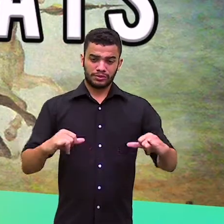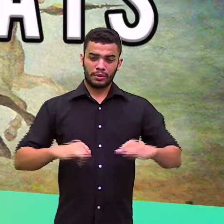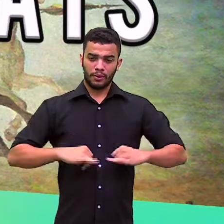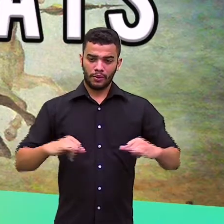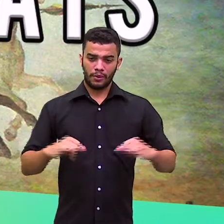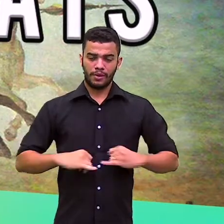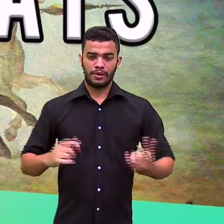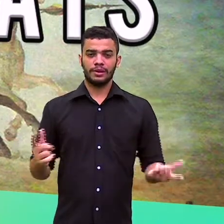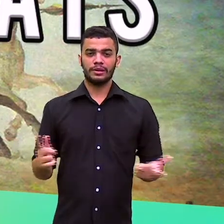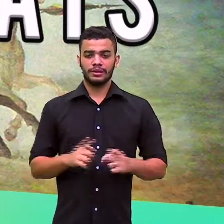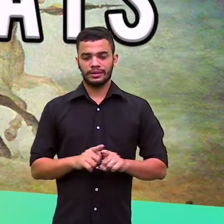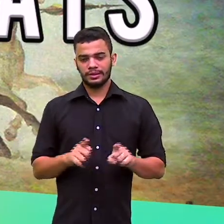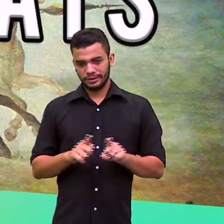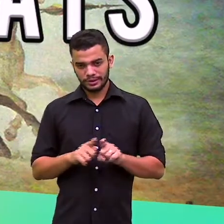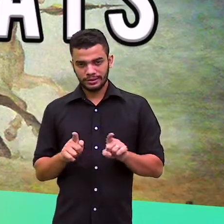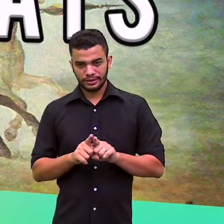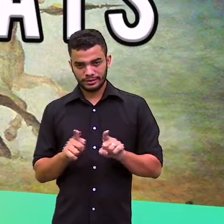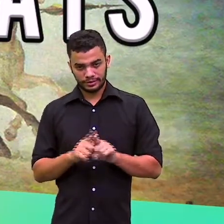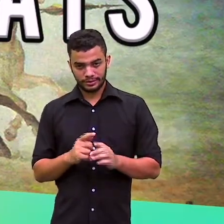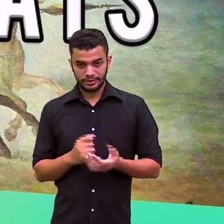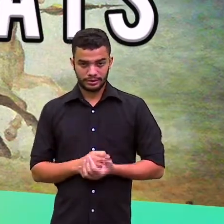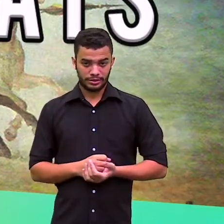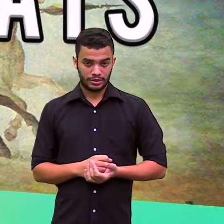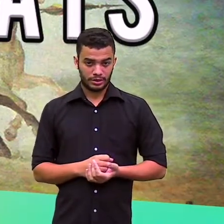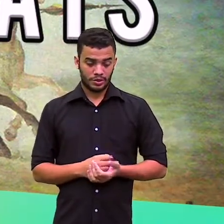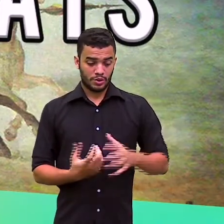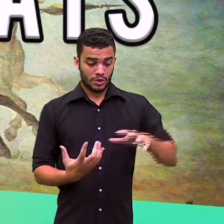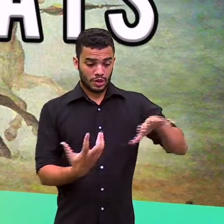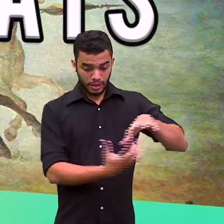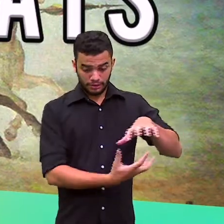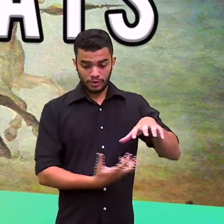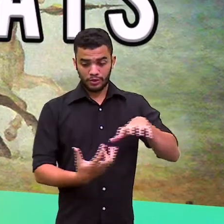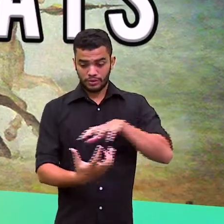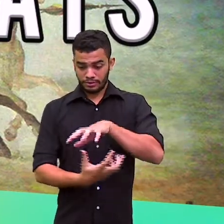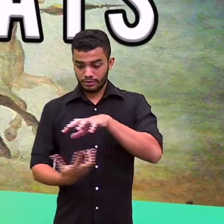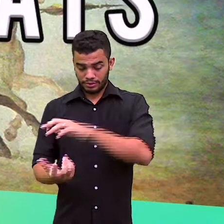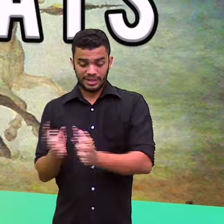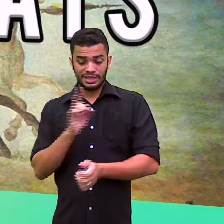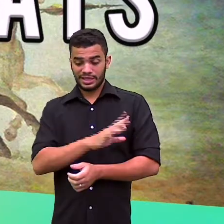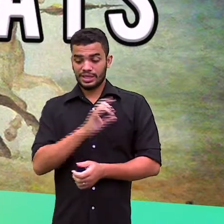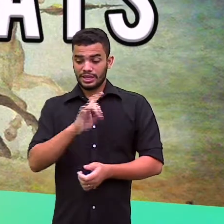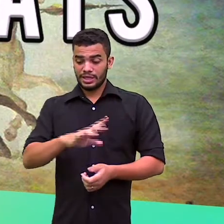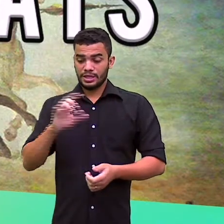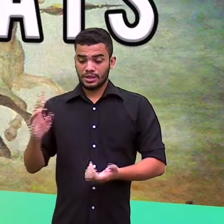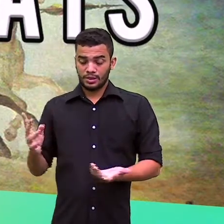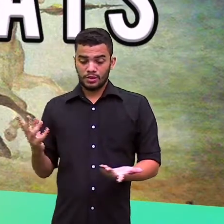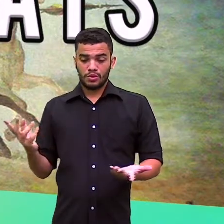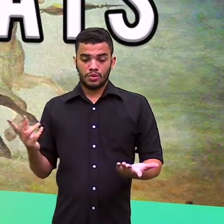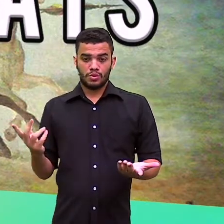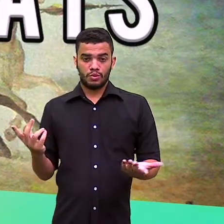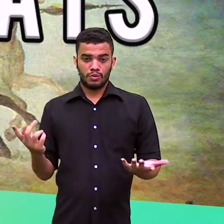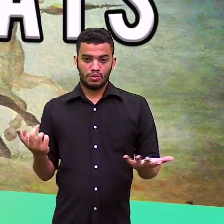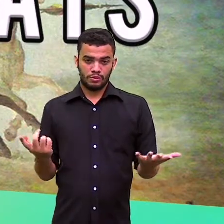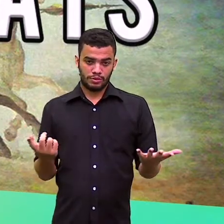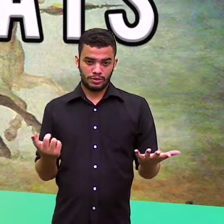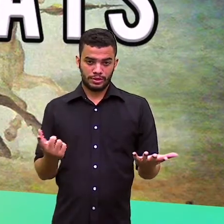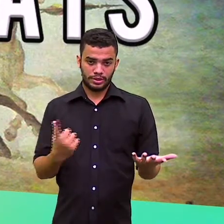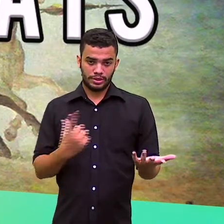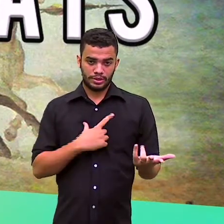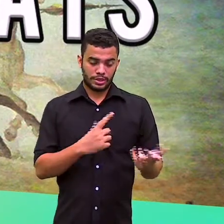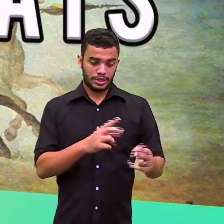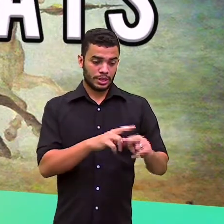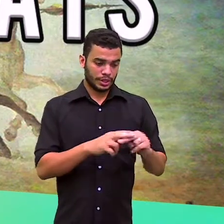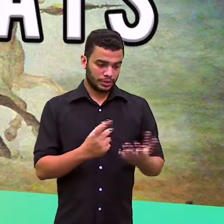revoltas. Cada revolta teve a sua própria causa, locais, mas só houve uma